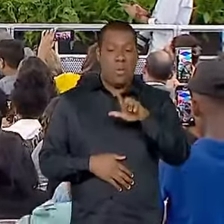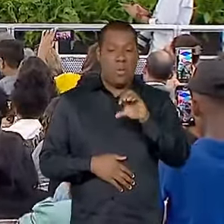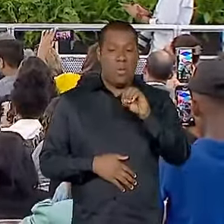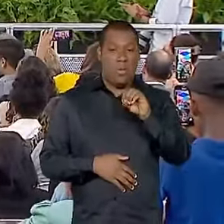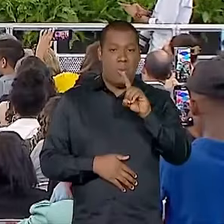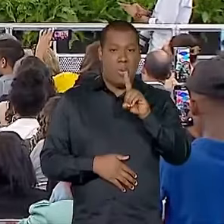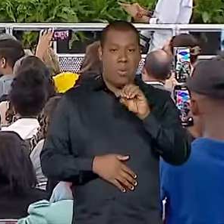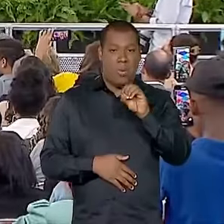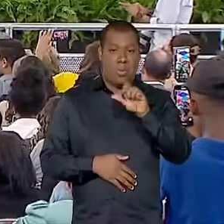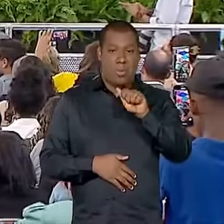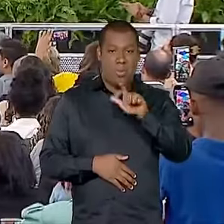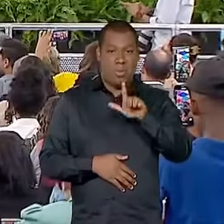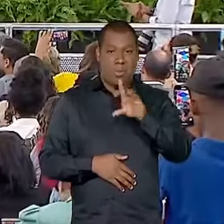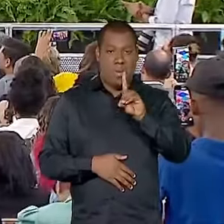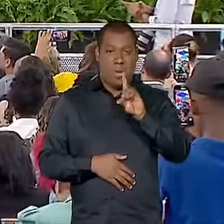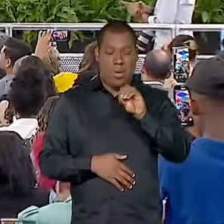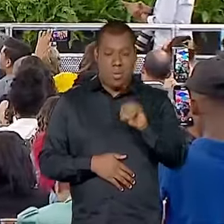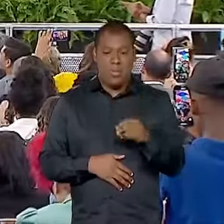a Dandara